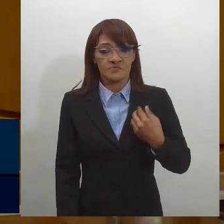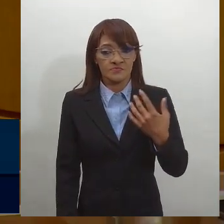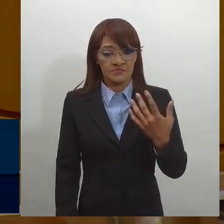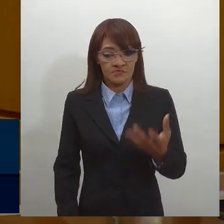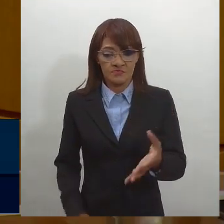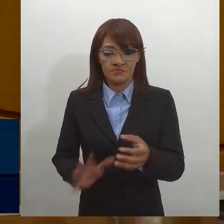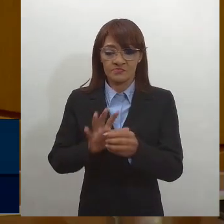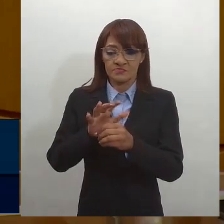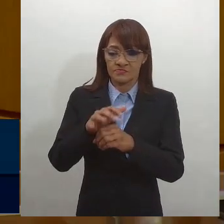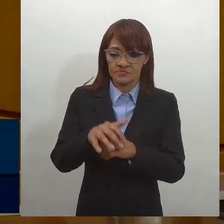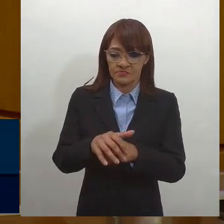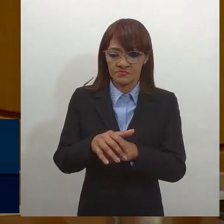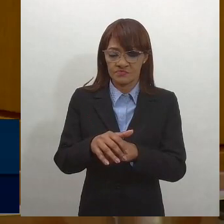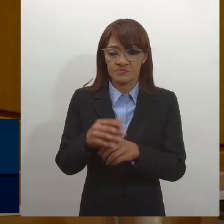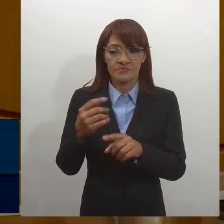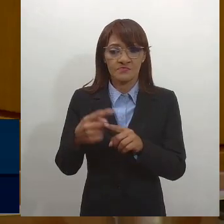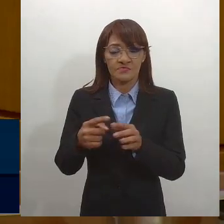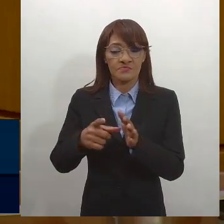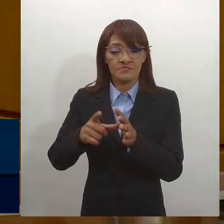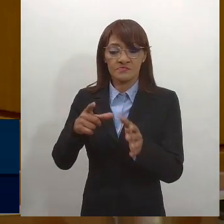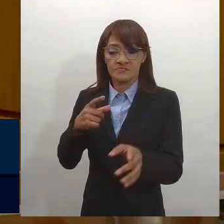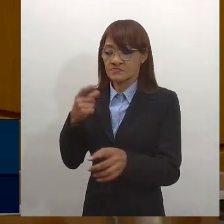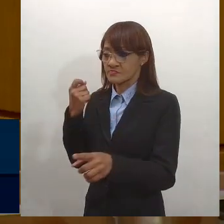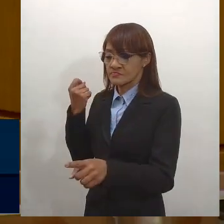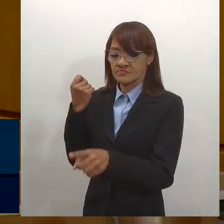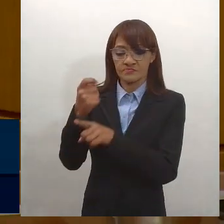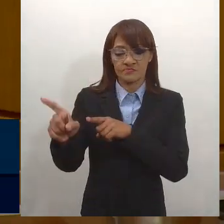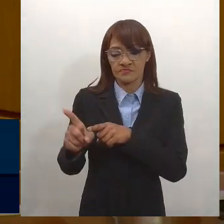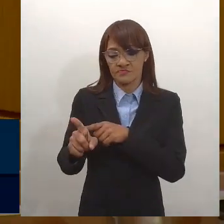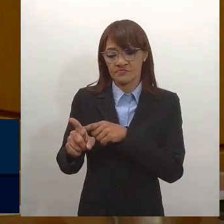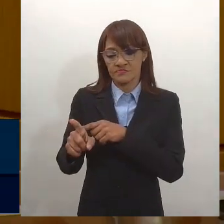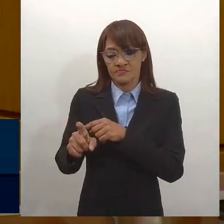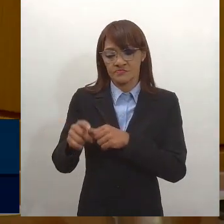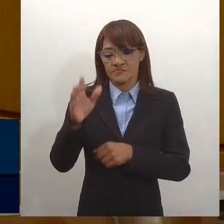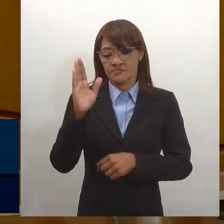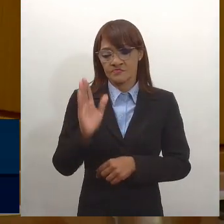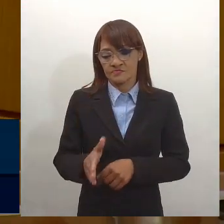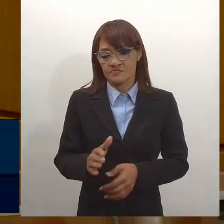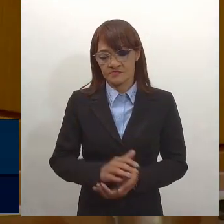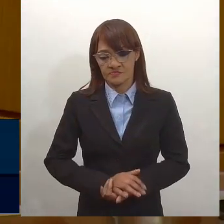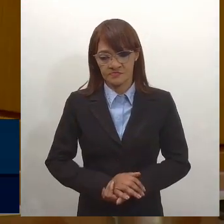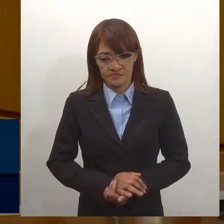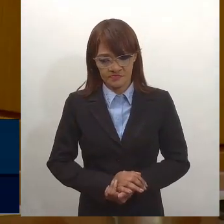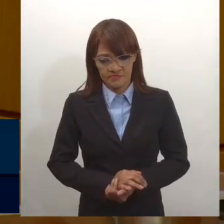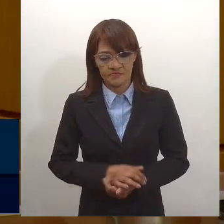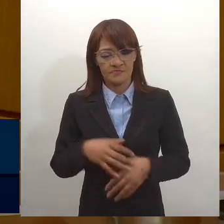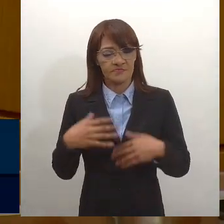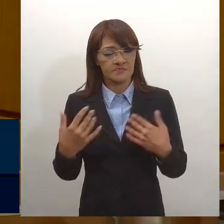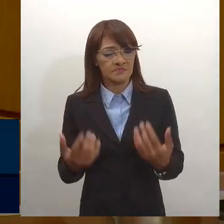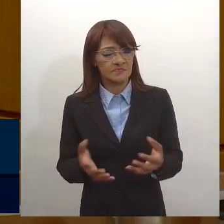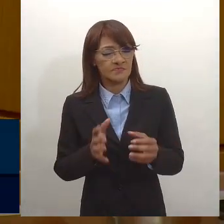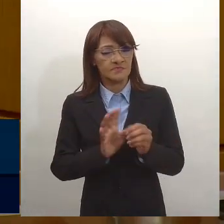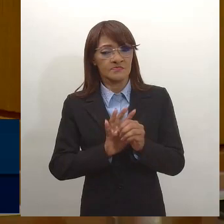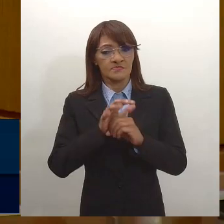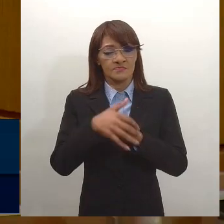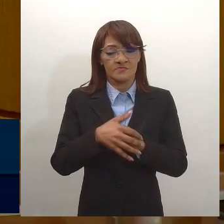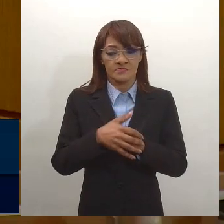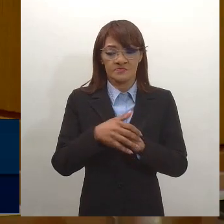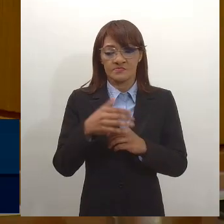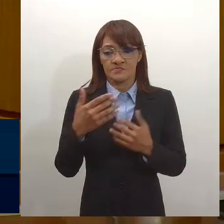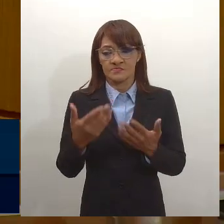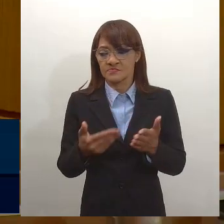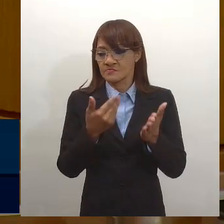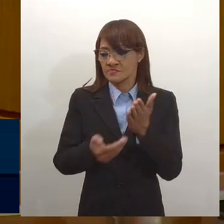né, por várias questões, né, com esse processo de colonização, né, de perda desses territórios. E agora,